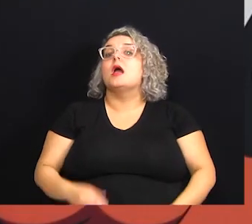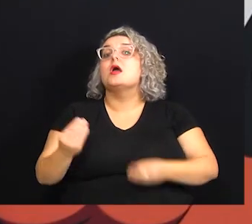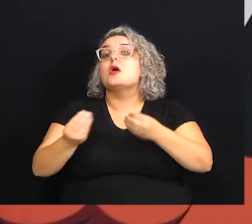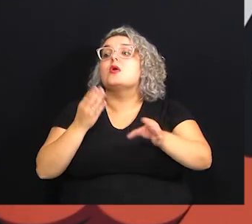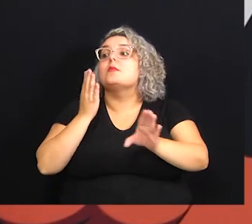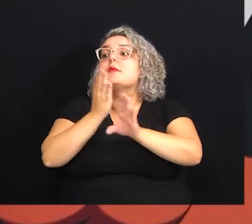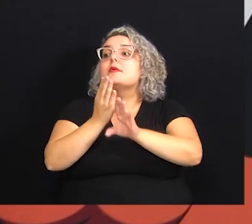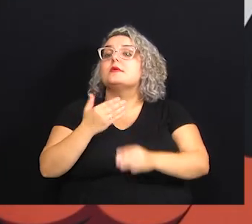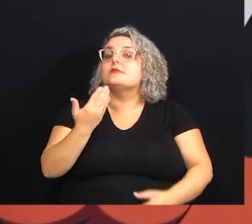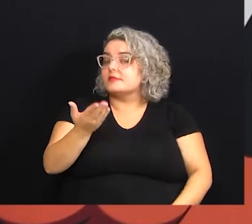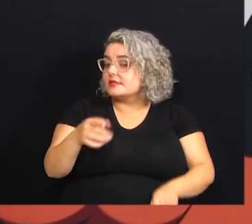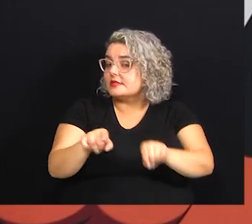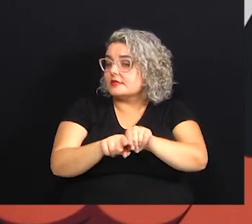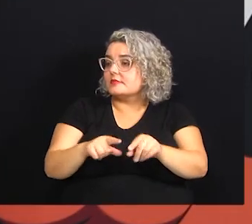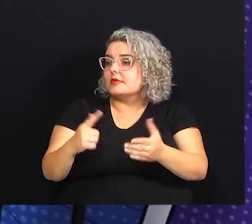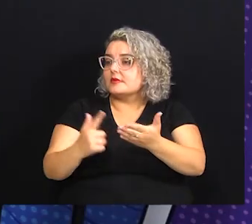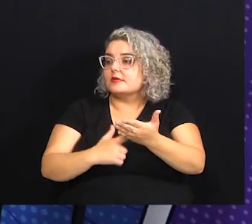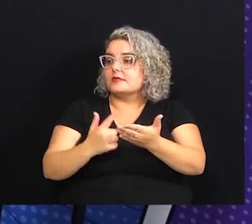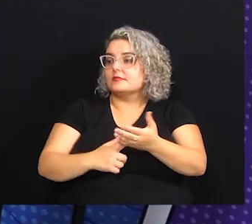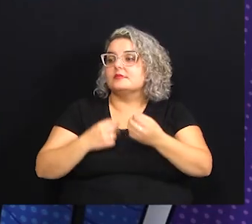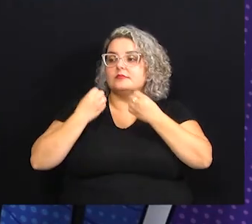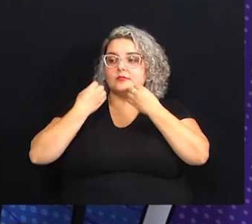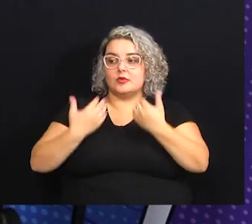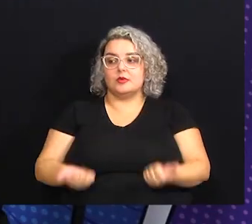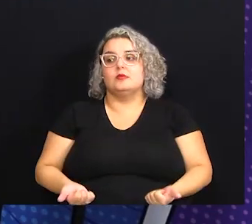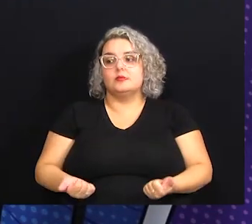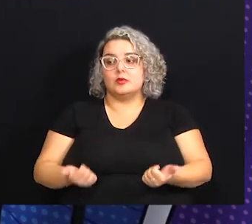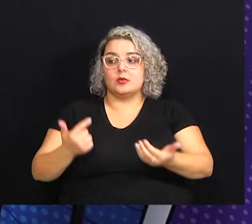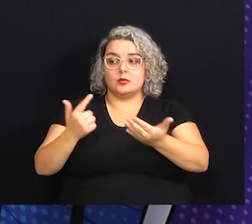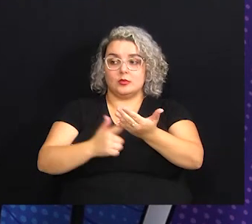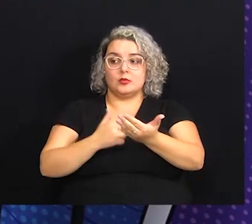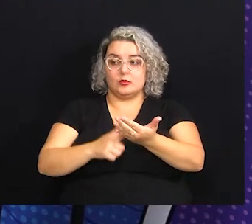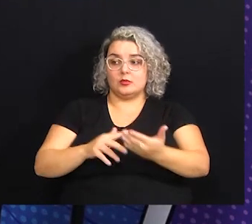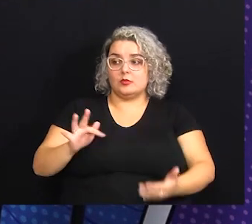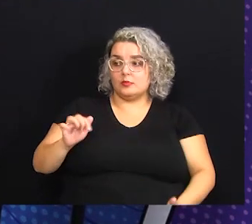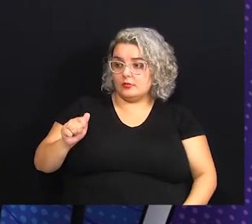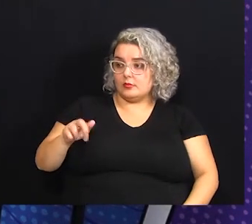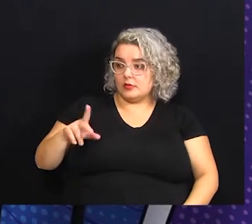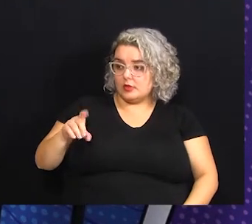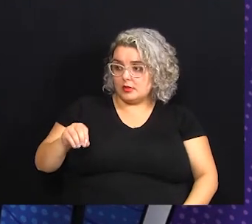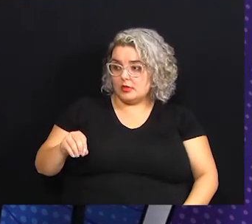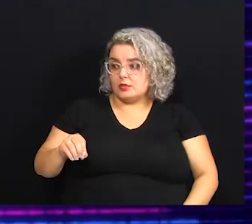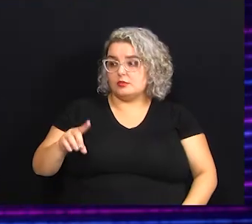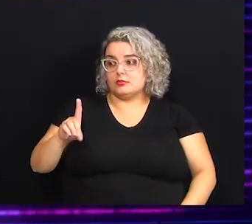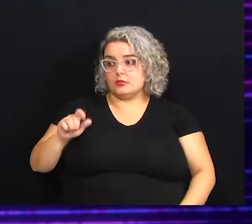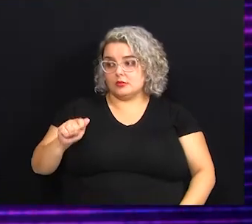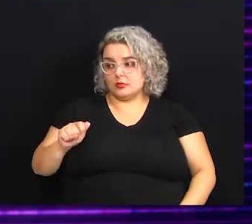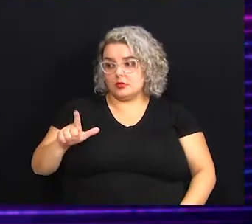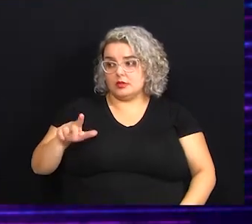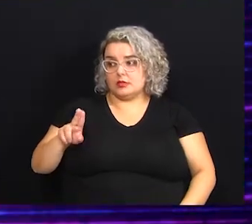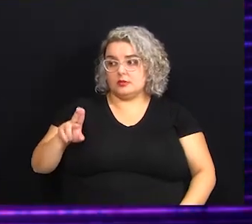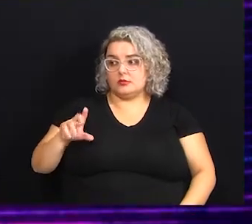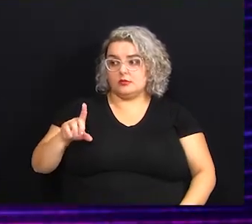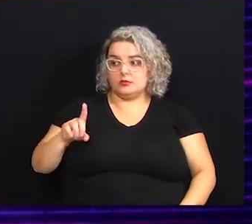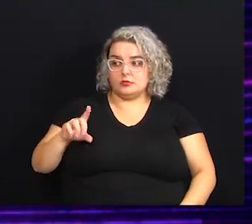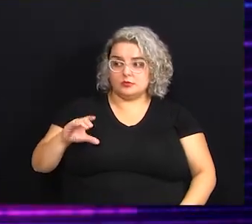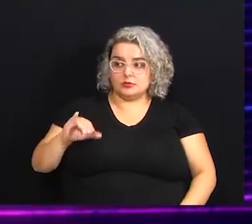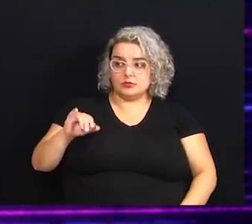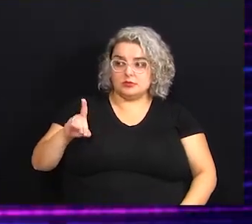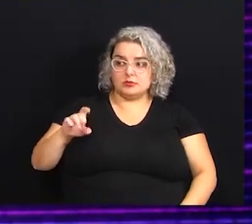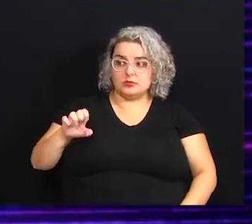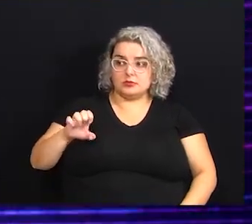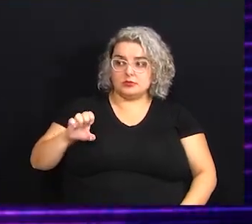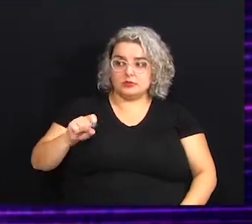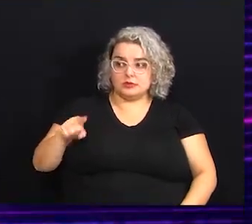faz para encontrar você e o livro? Muito bem. O livro O Fardo da Lucidez, ele pode ser encontrado em São Paulo em todas as